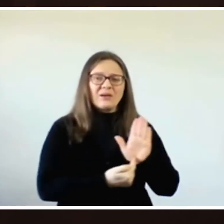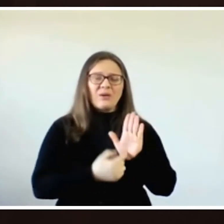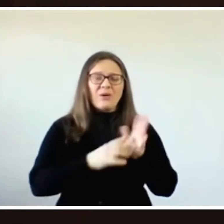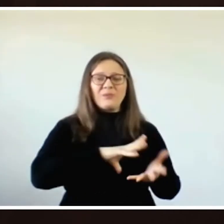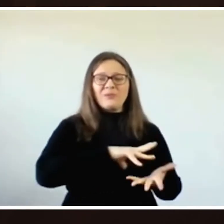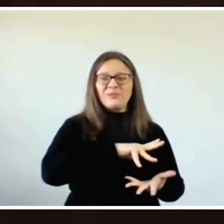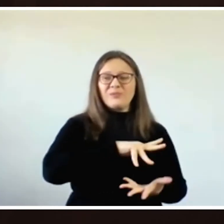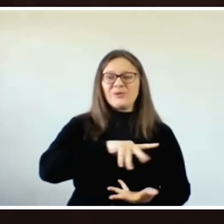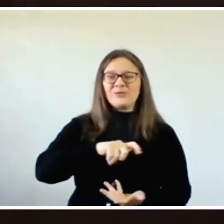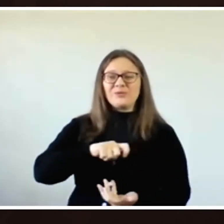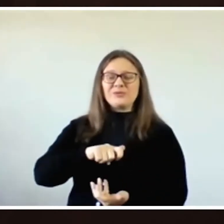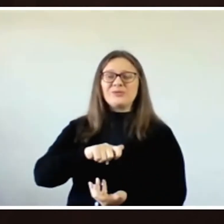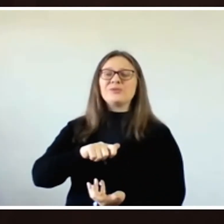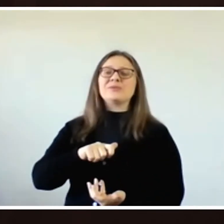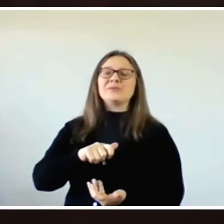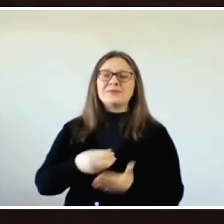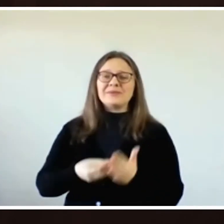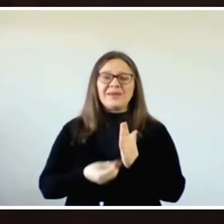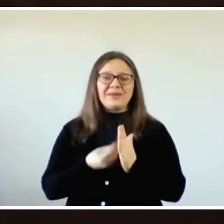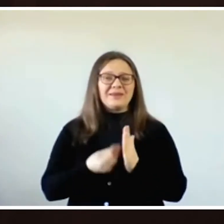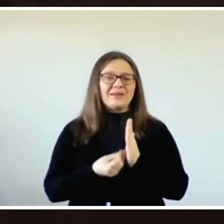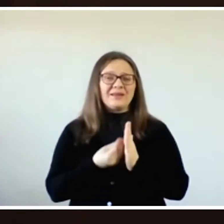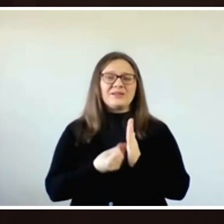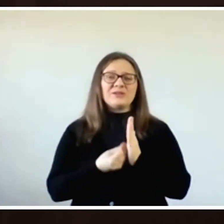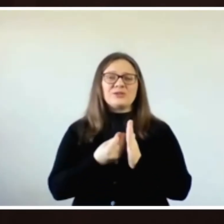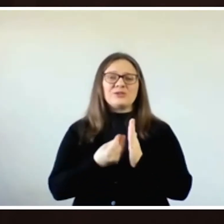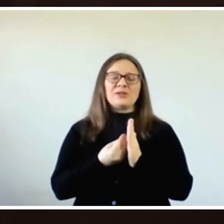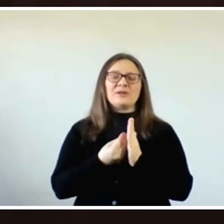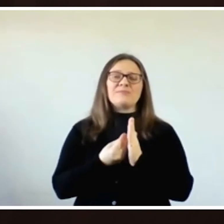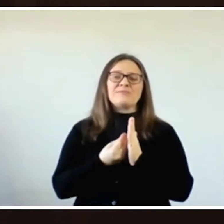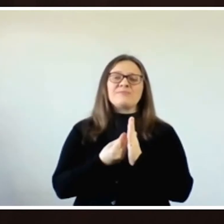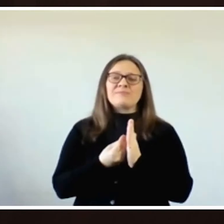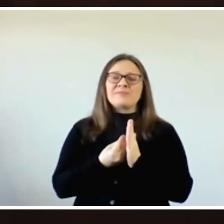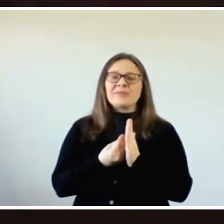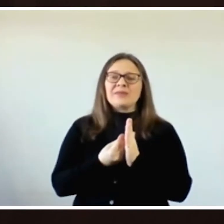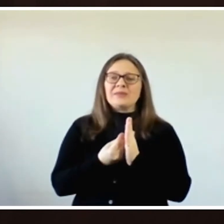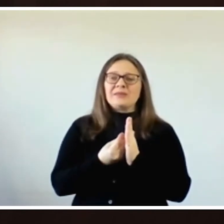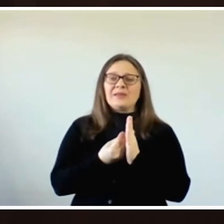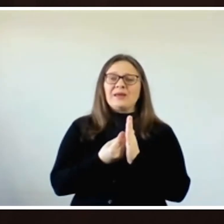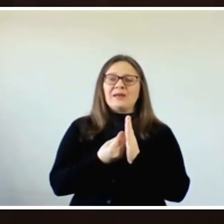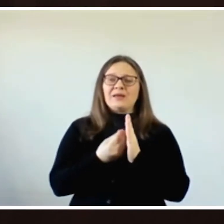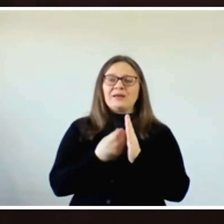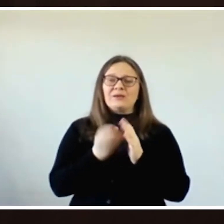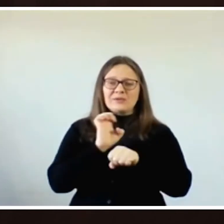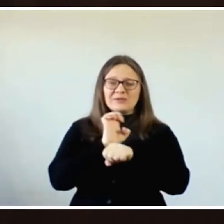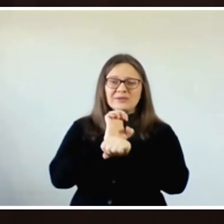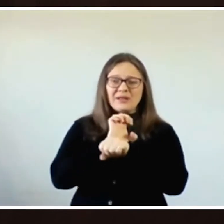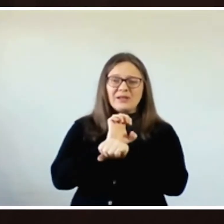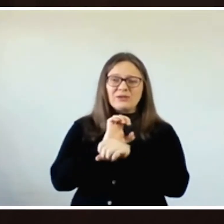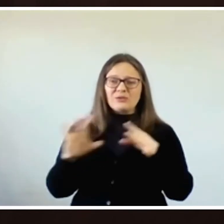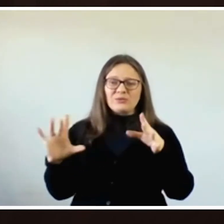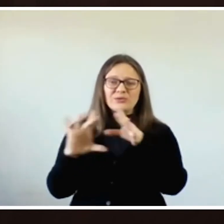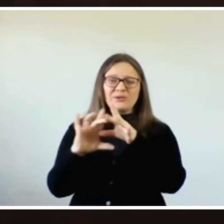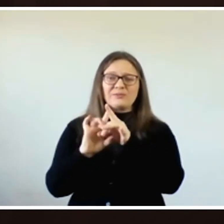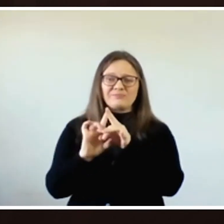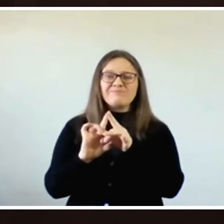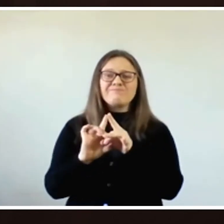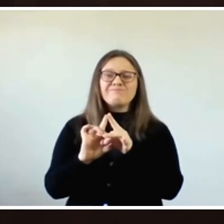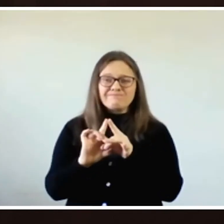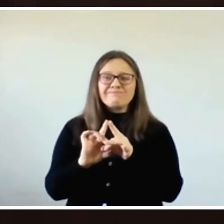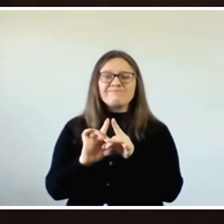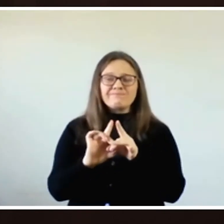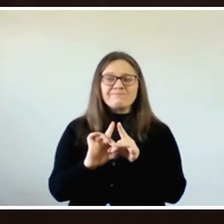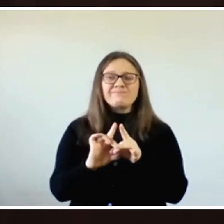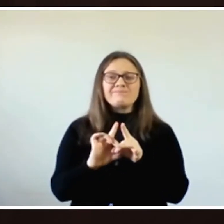sua sujeição ao Estado pela posição do imperador nesses concílios. Quer dizer, a igreja acabou se